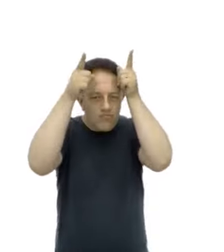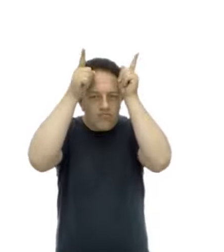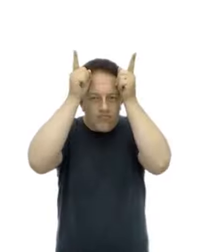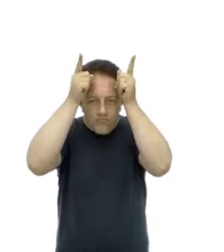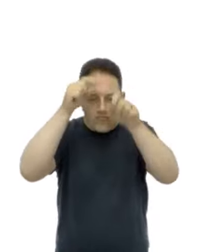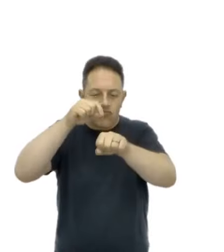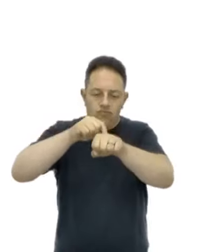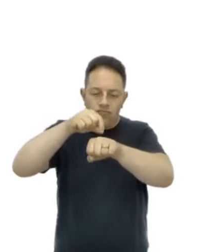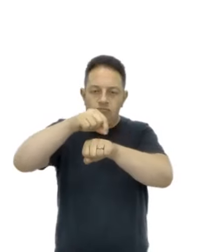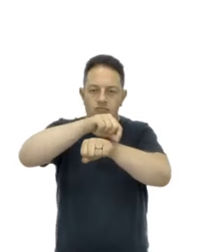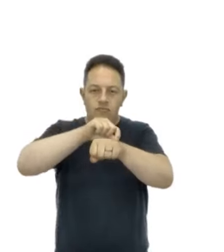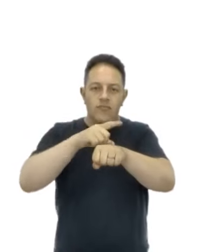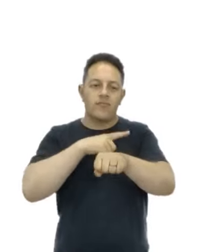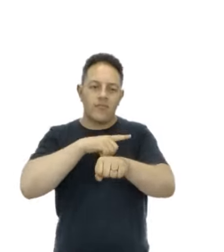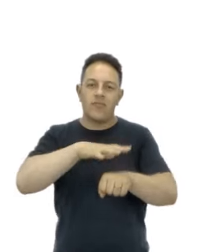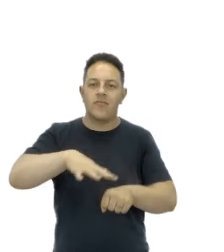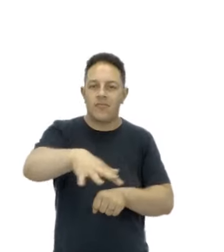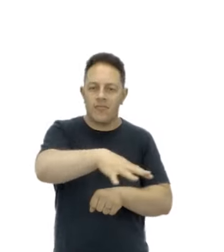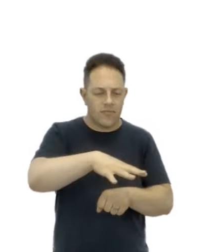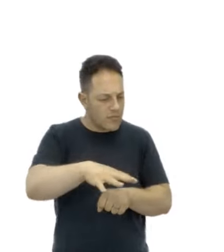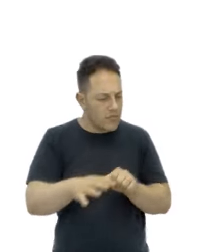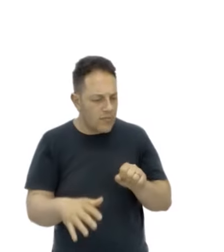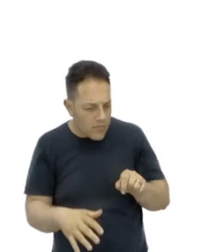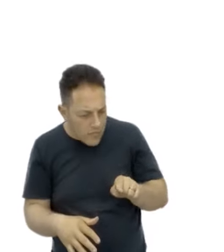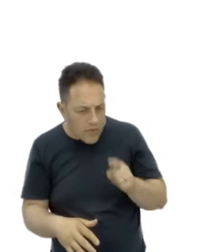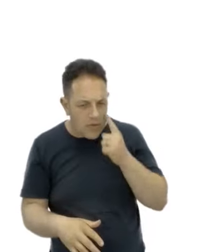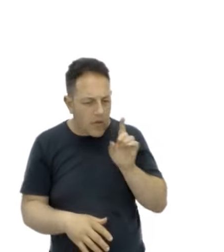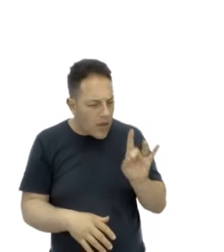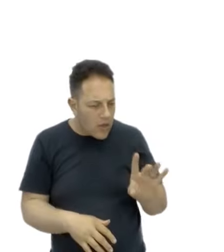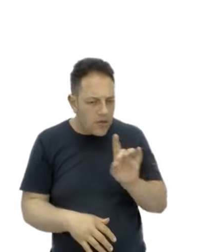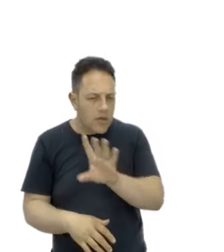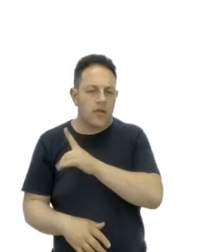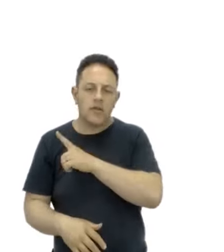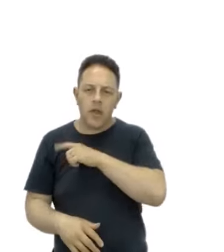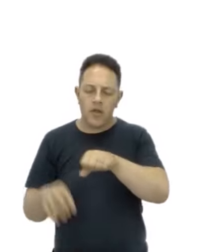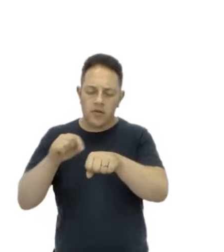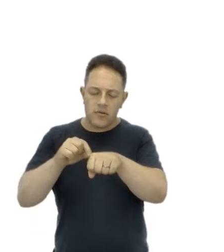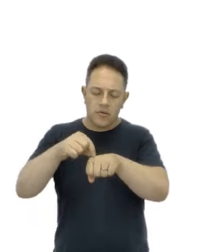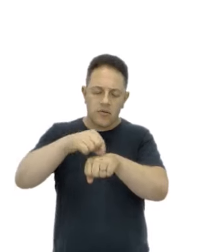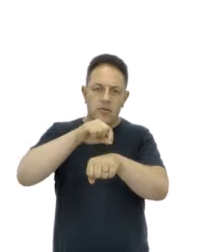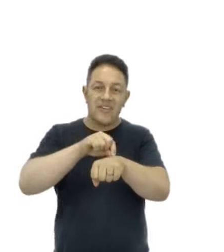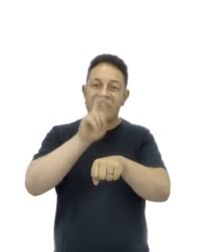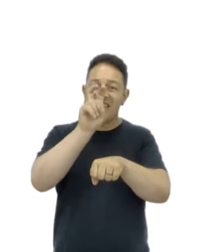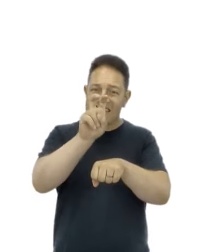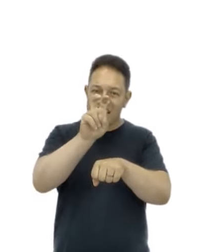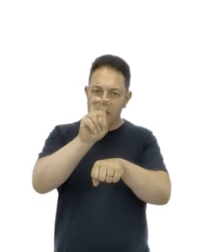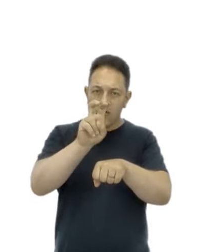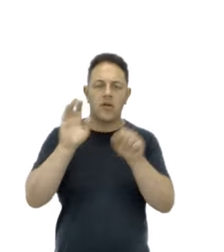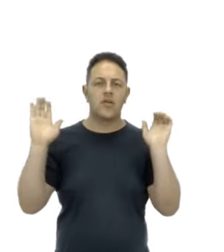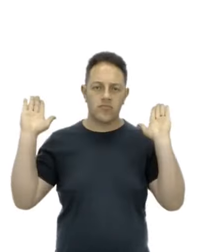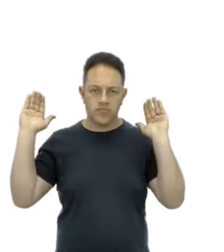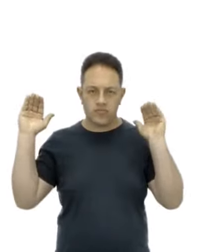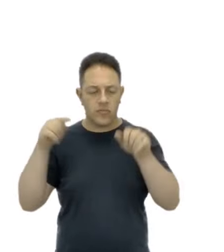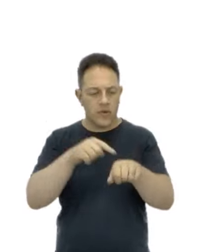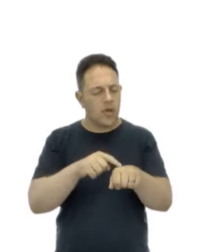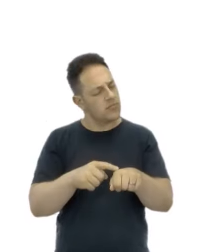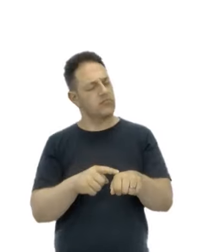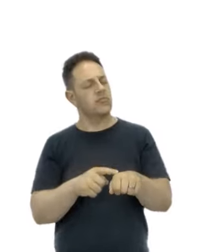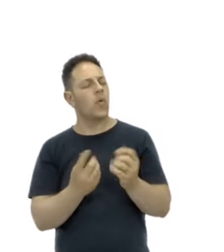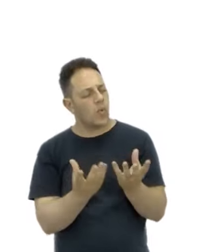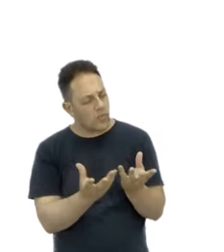cada joaninha tinha 5 pintinhas nas suas asas. Como eram muitas, Rafael queria